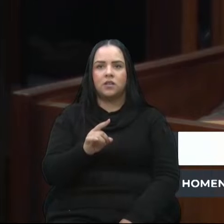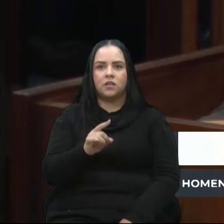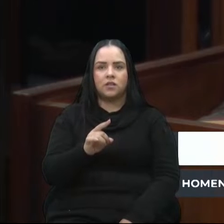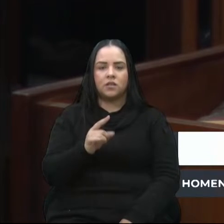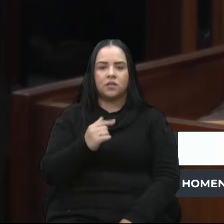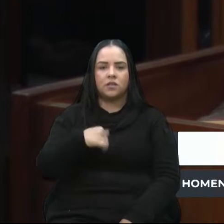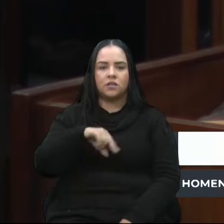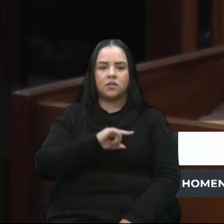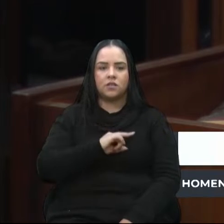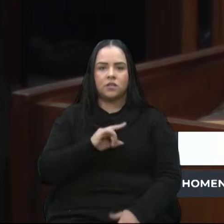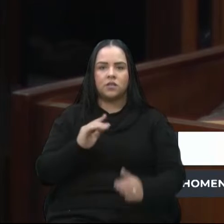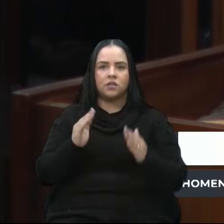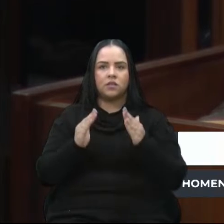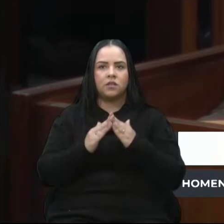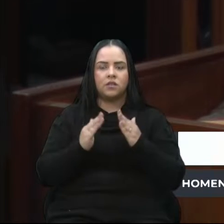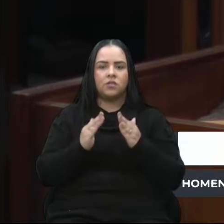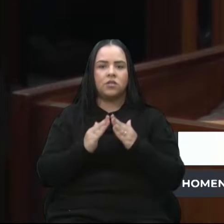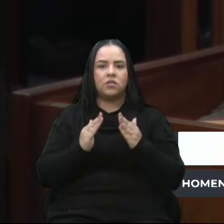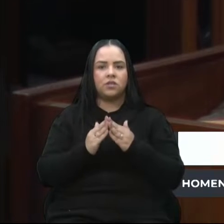esse filme,